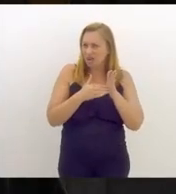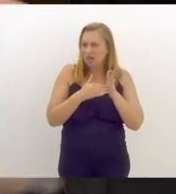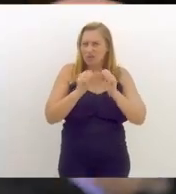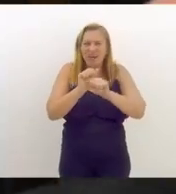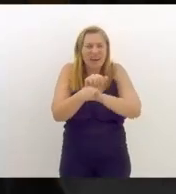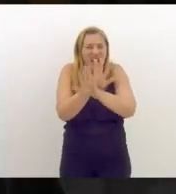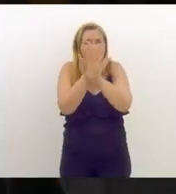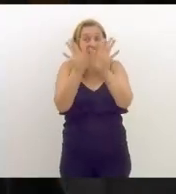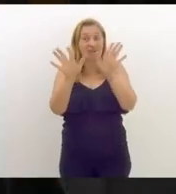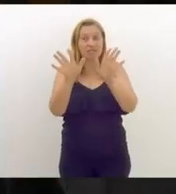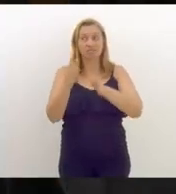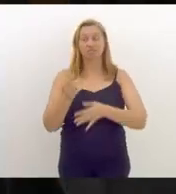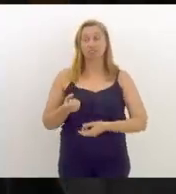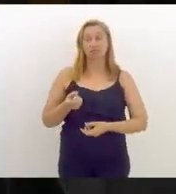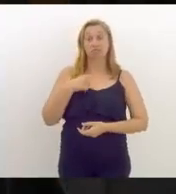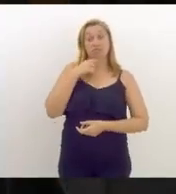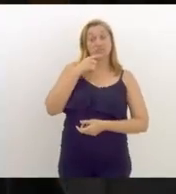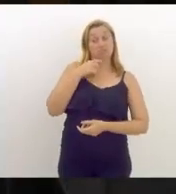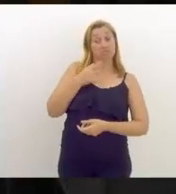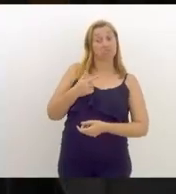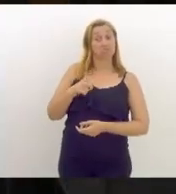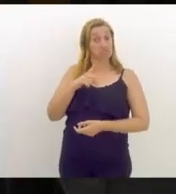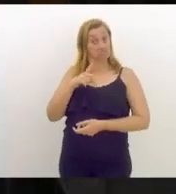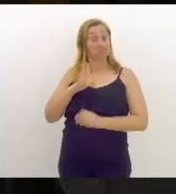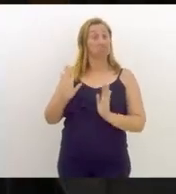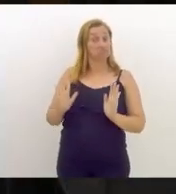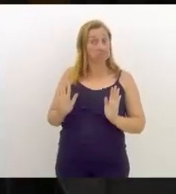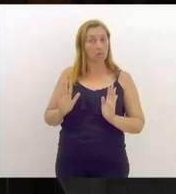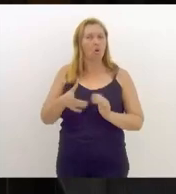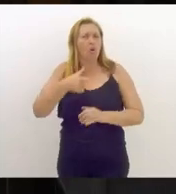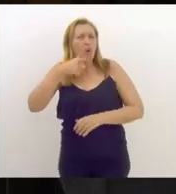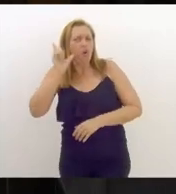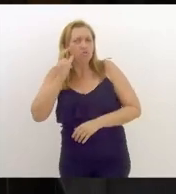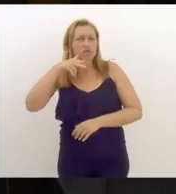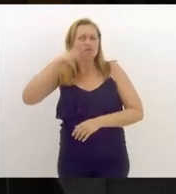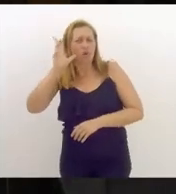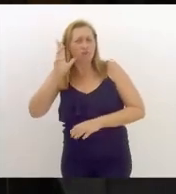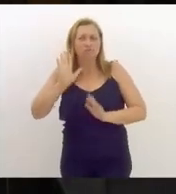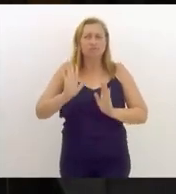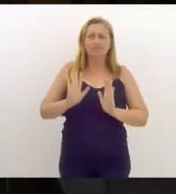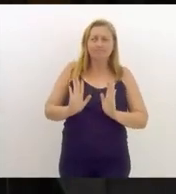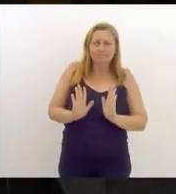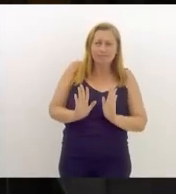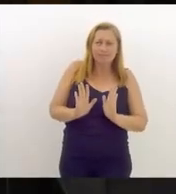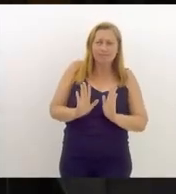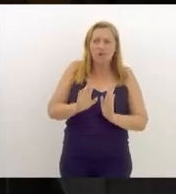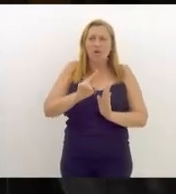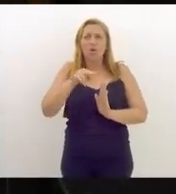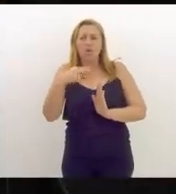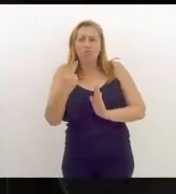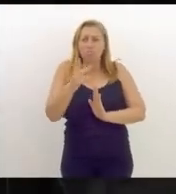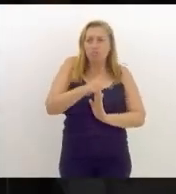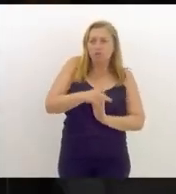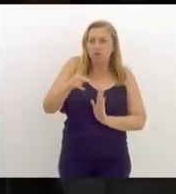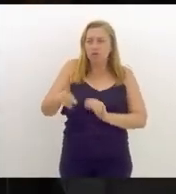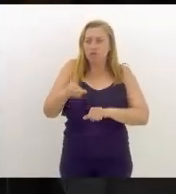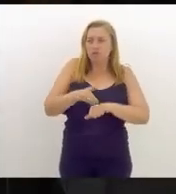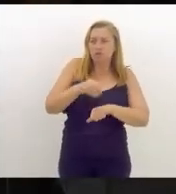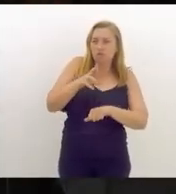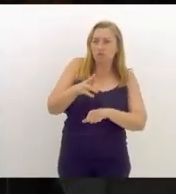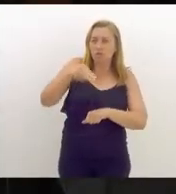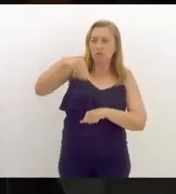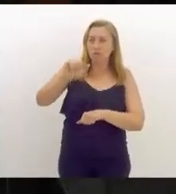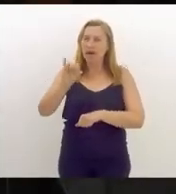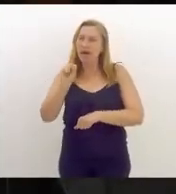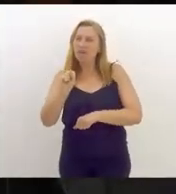transparência Eu Tenho minhas dúvidas E ontem ontem ou então o professor Dr Marcos Cintra